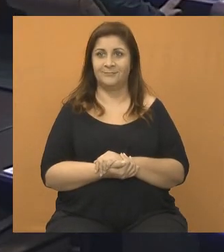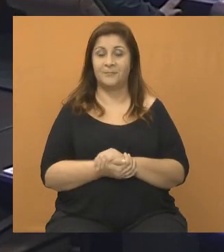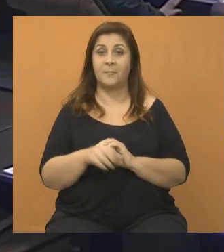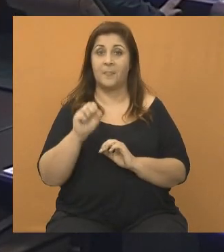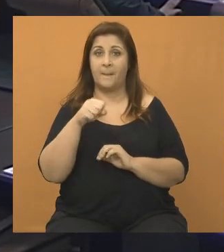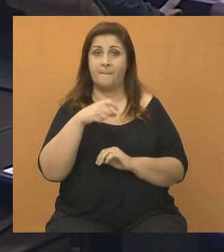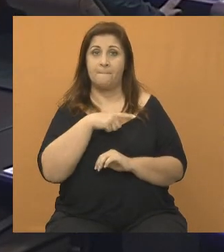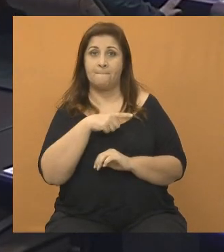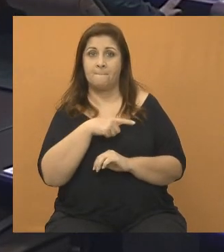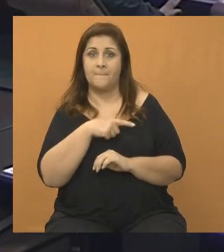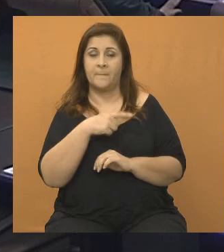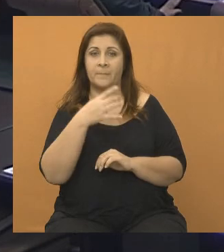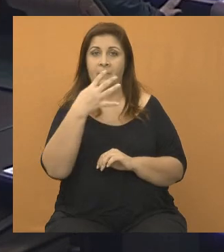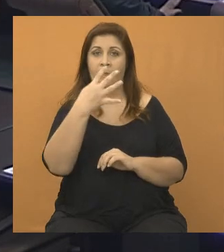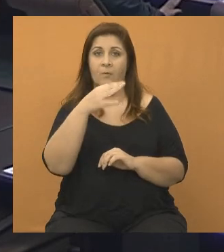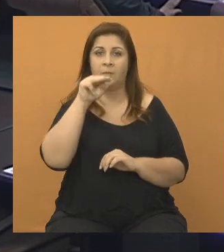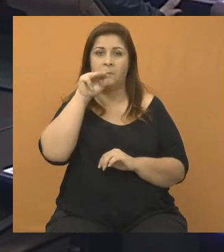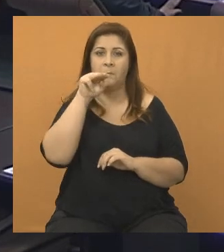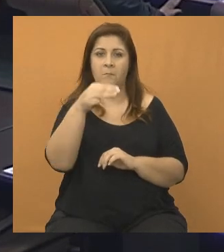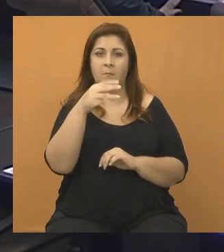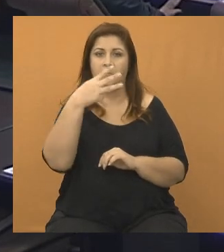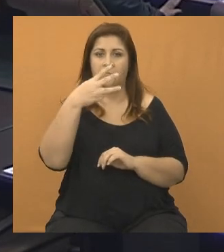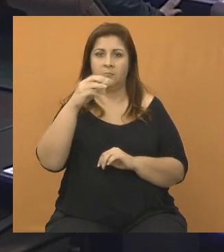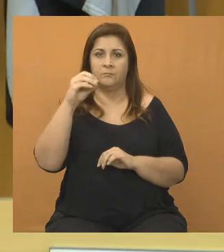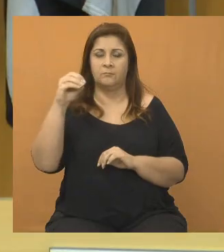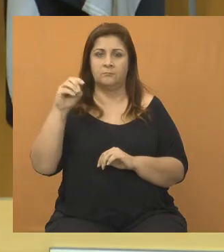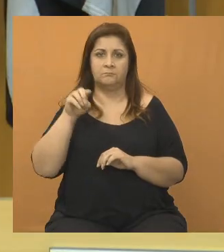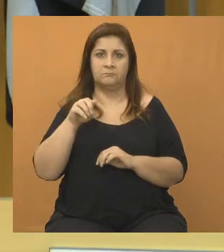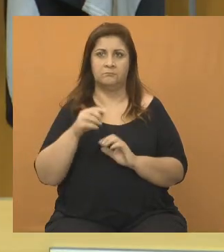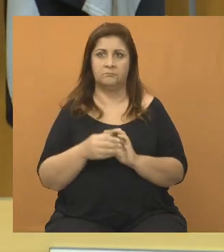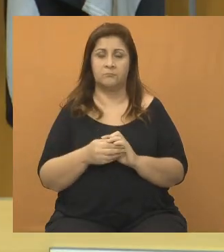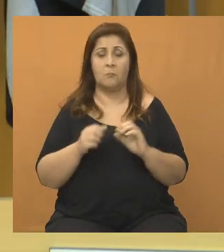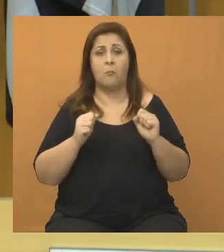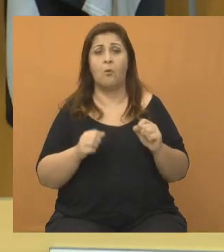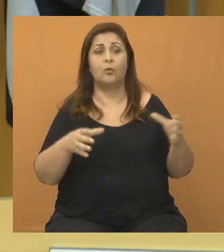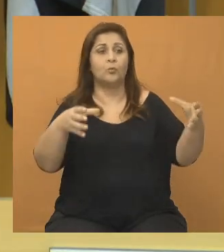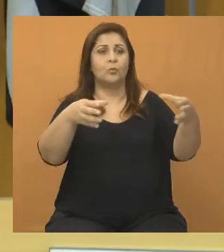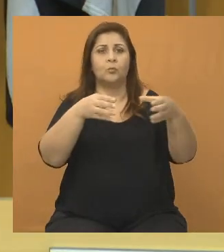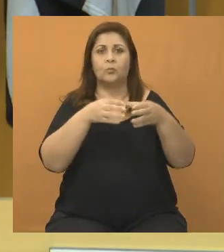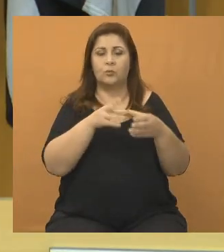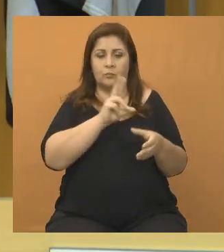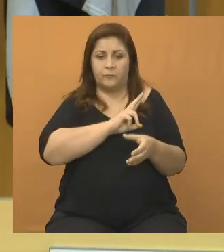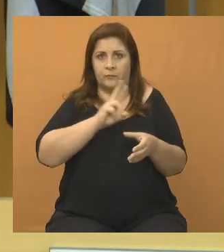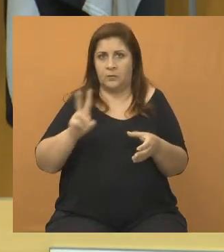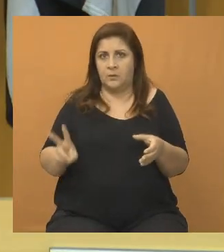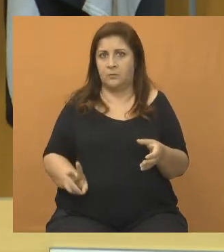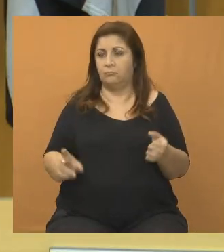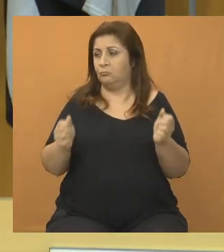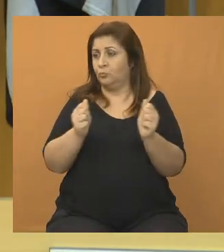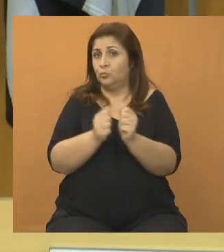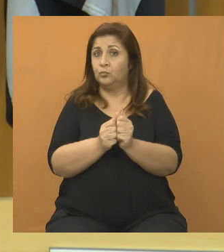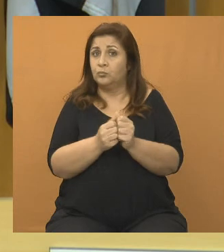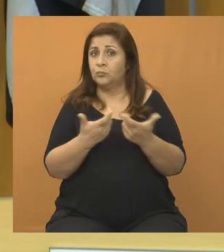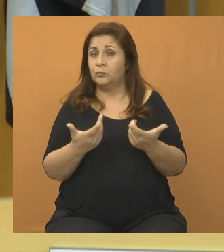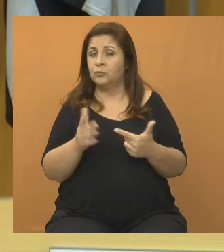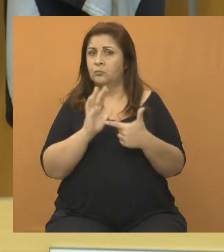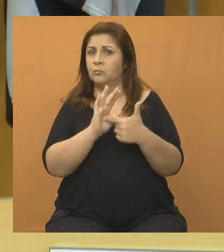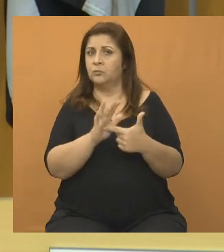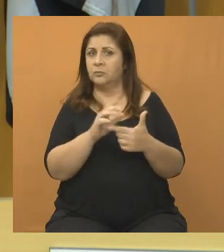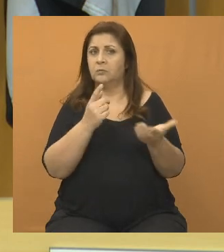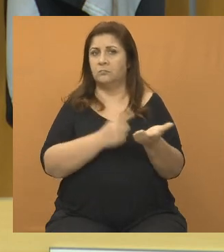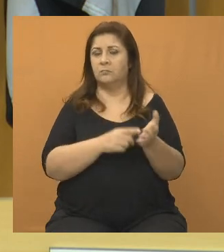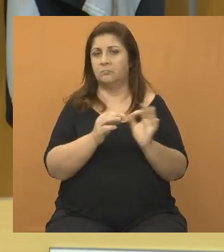aqui 4.300.000, nada impede de que um grupo de vereadores ou que a casa apresente uma proposta